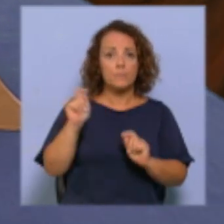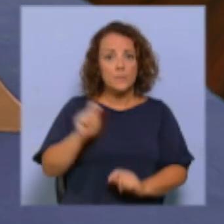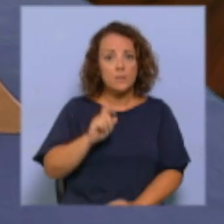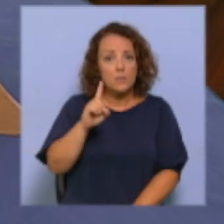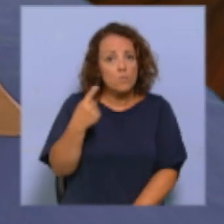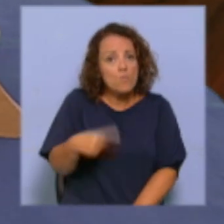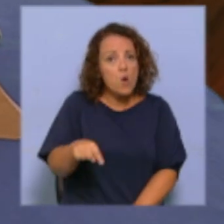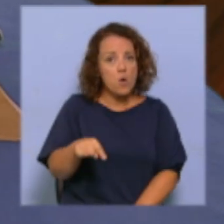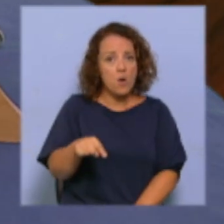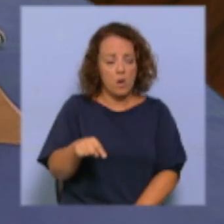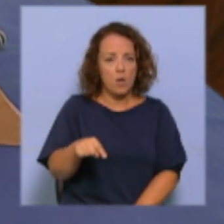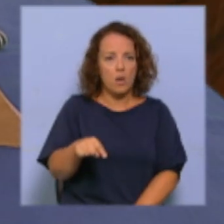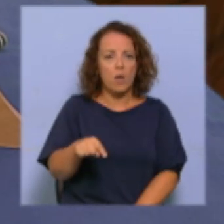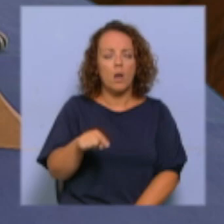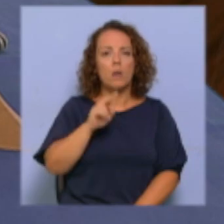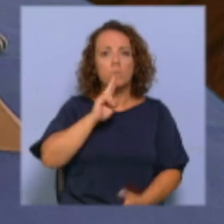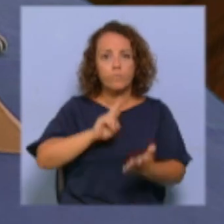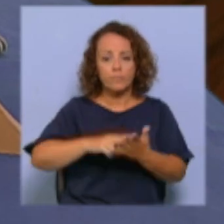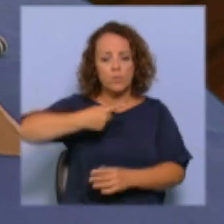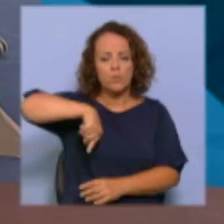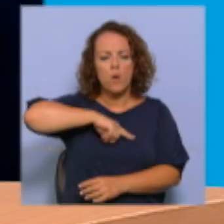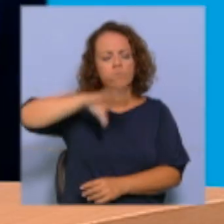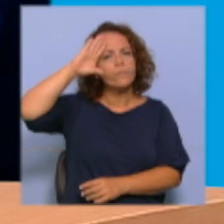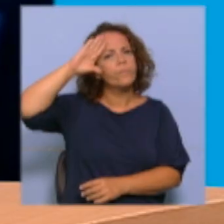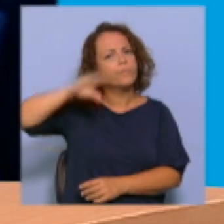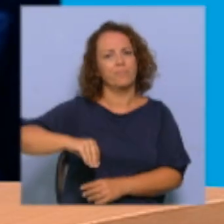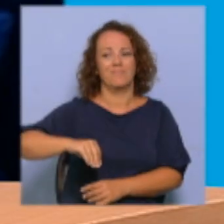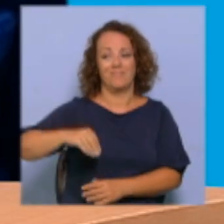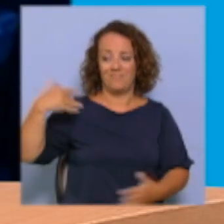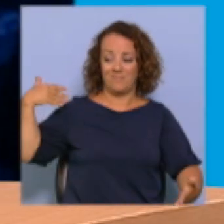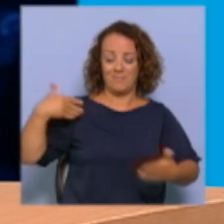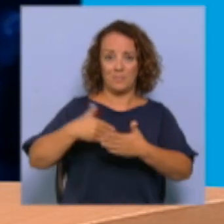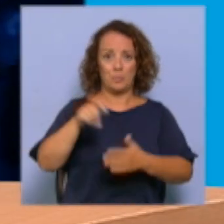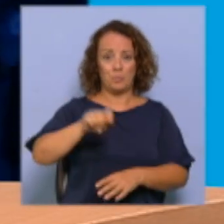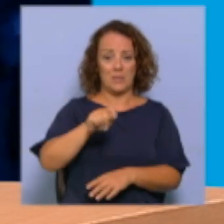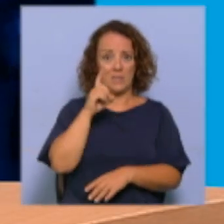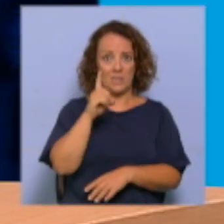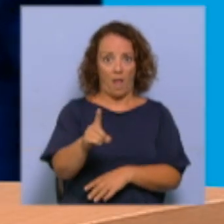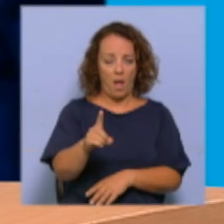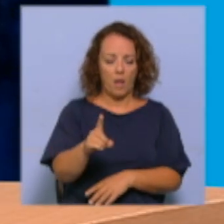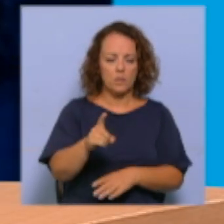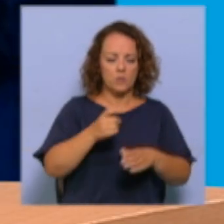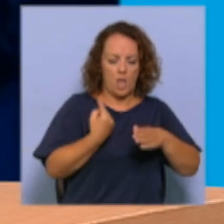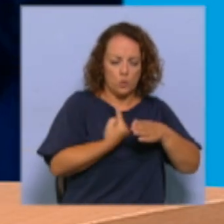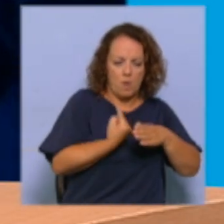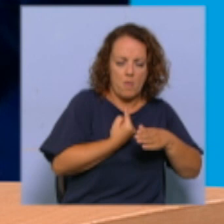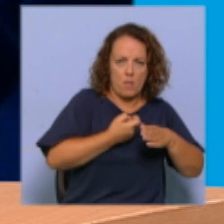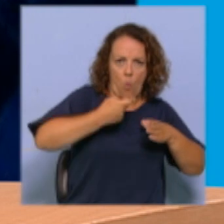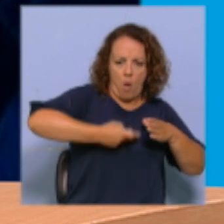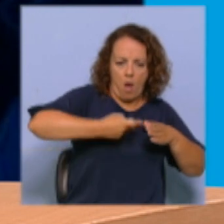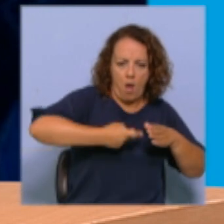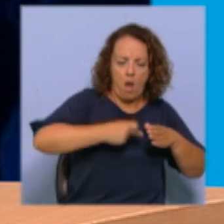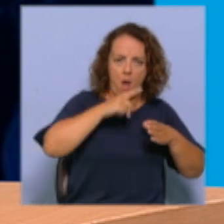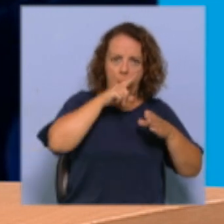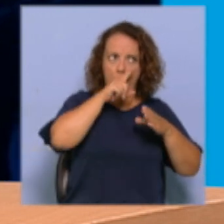meses, não sabemos que impacto é que estes 6 meses de isolamento, de confinamento, de